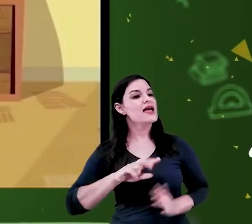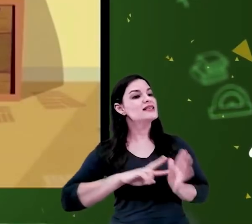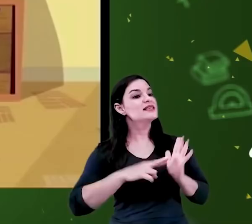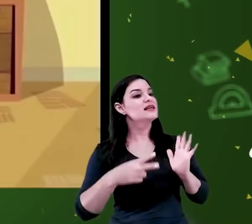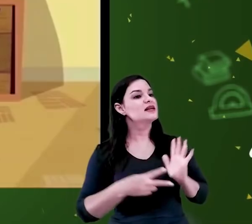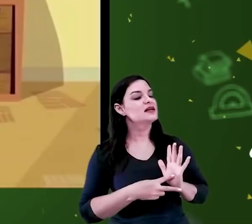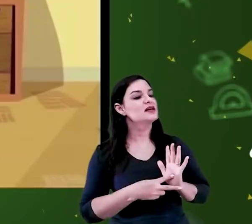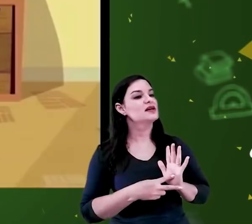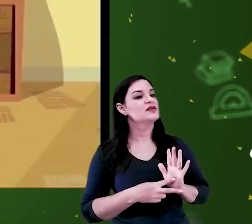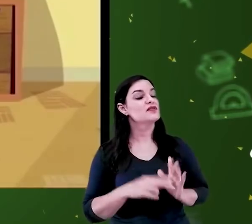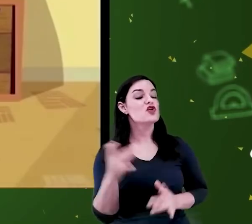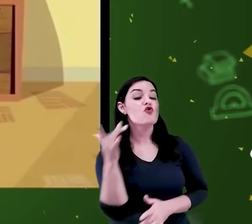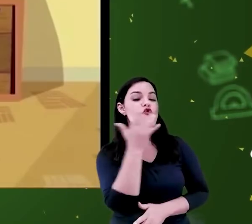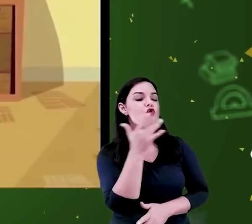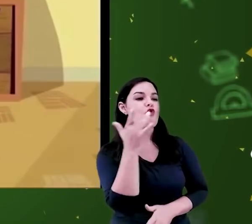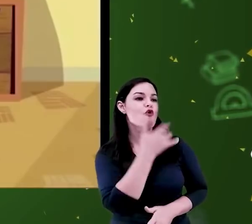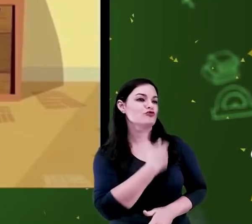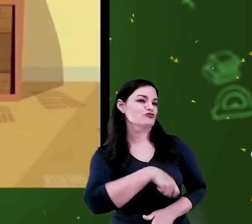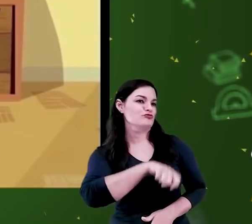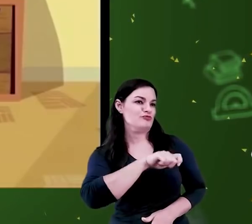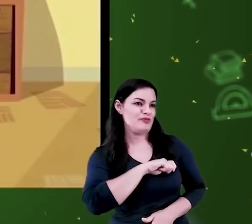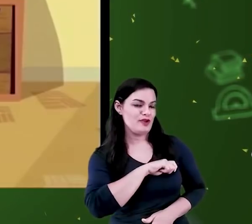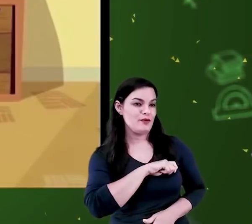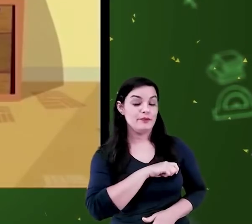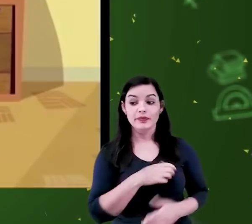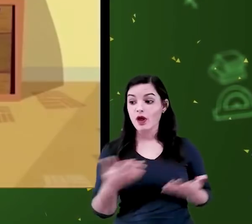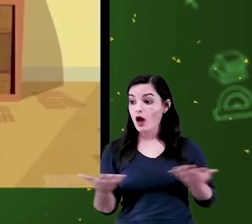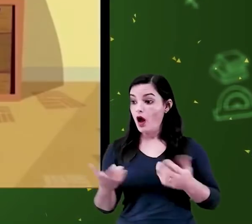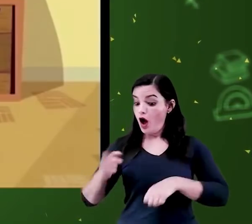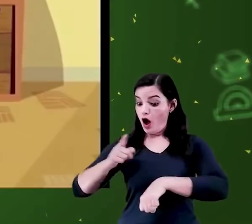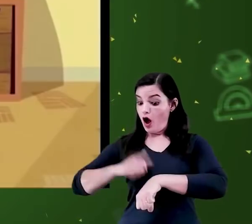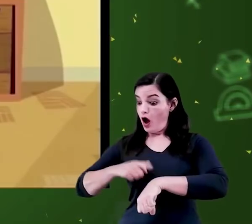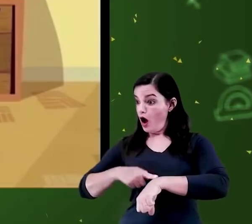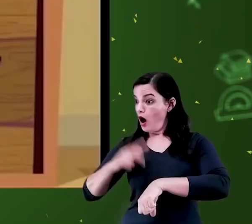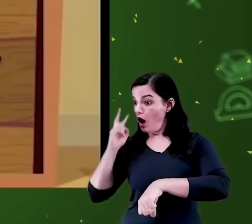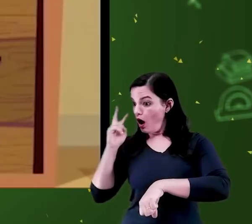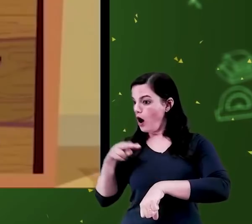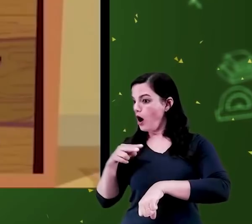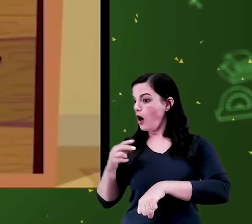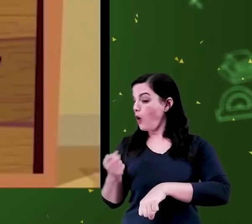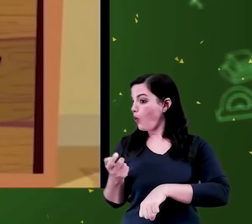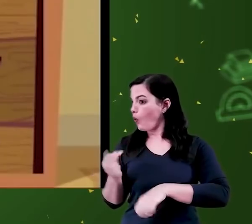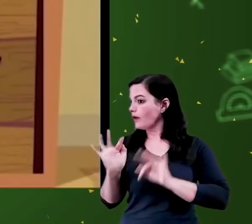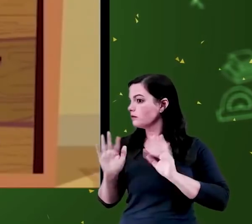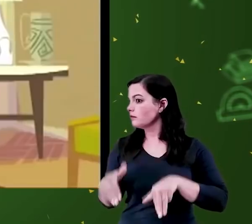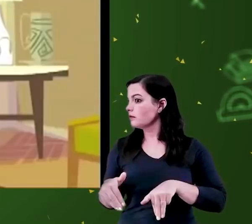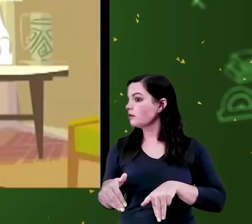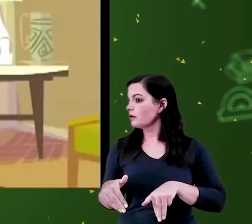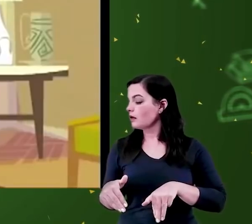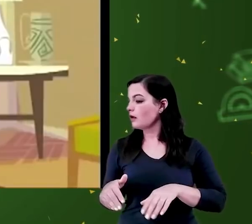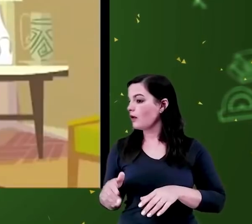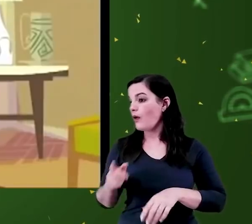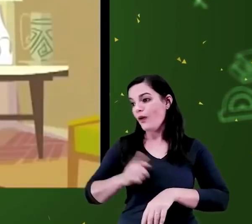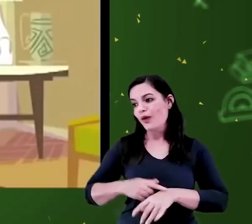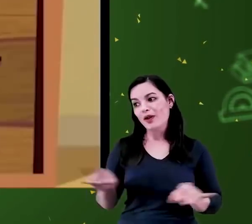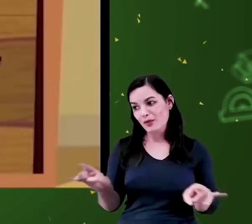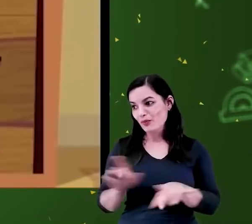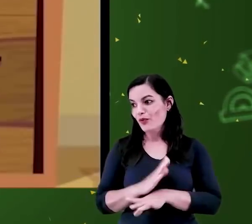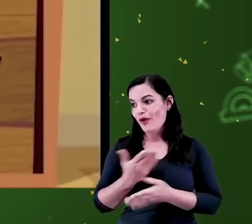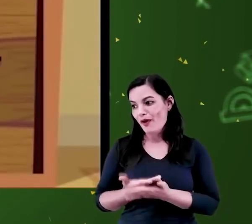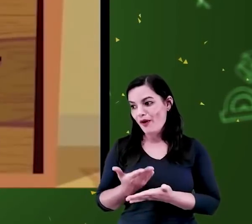son más de las 3:15. Por eso, ya es hora de terminar. É, muito bom,